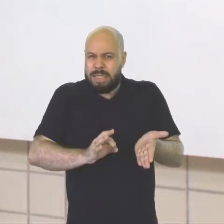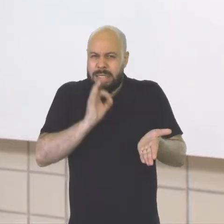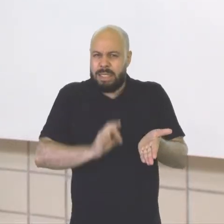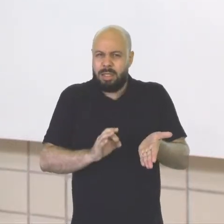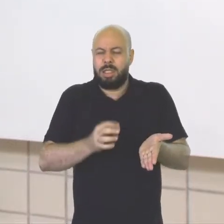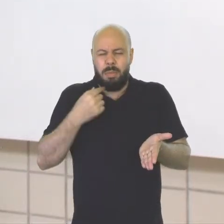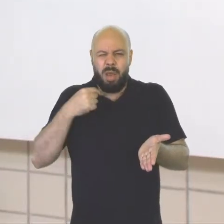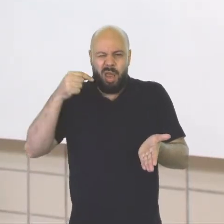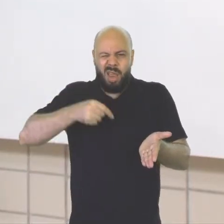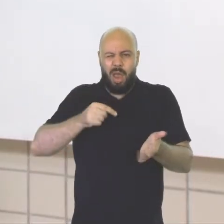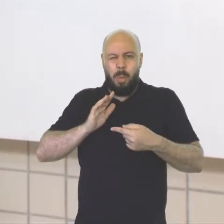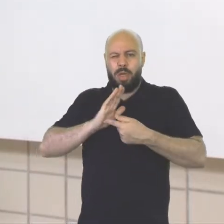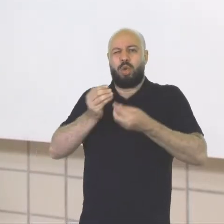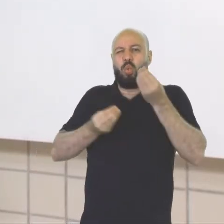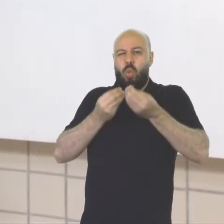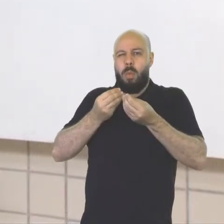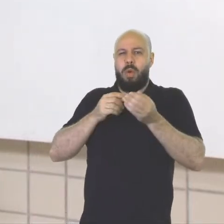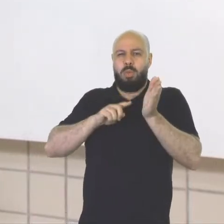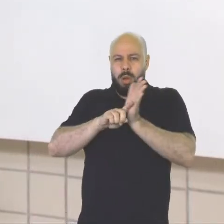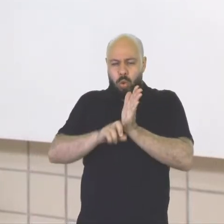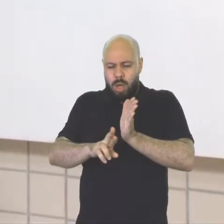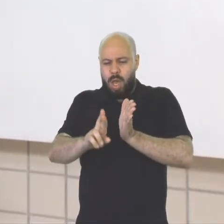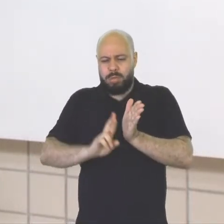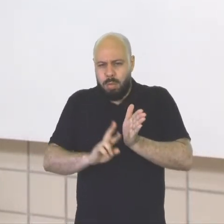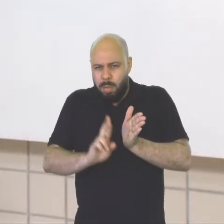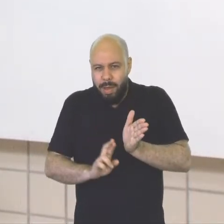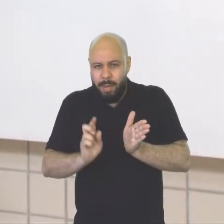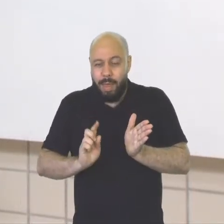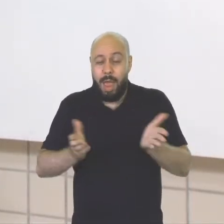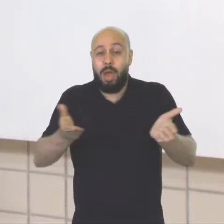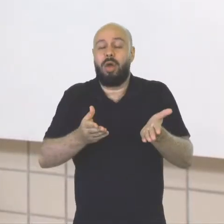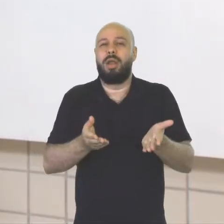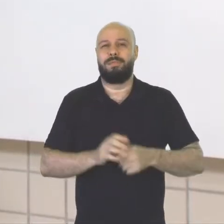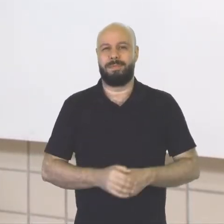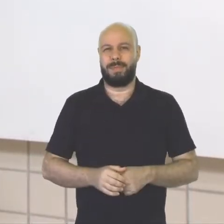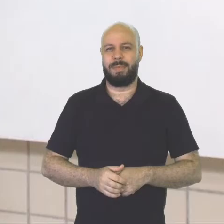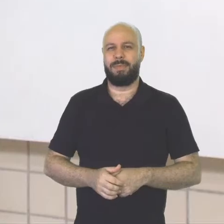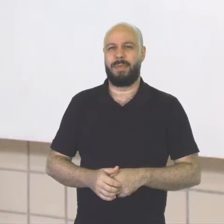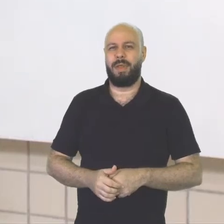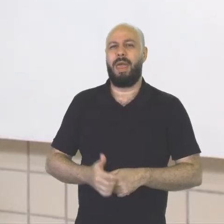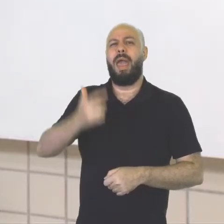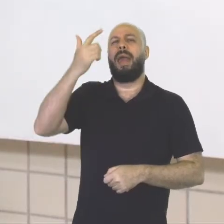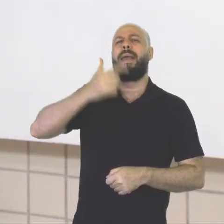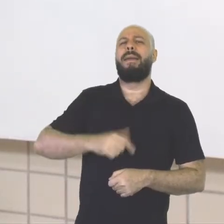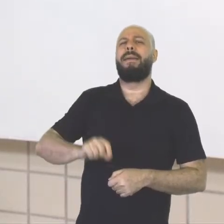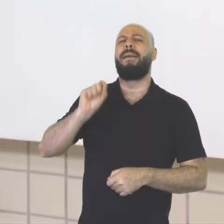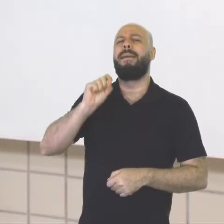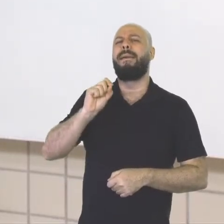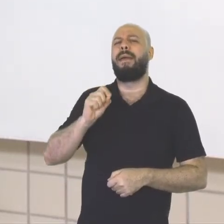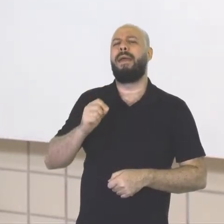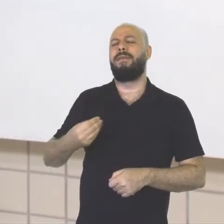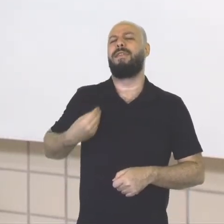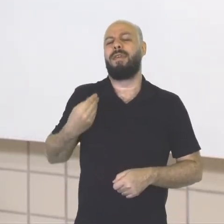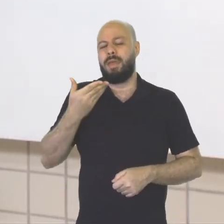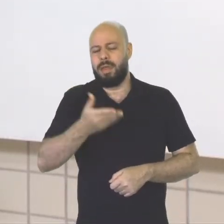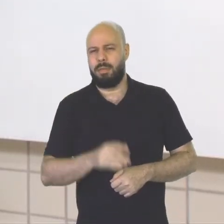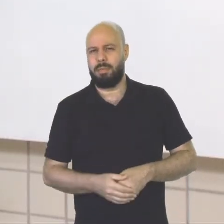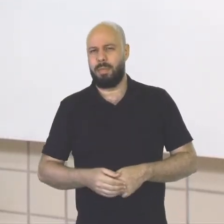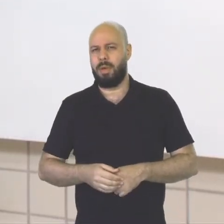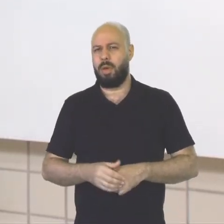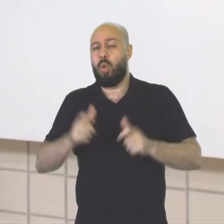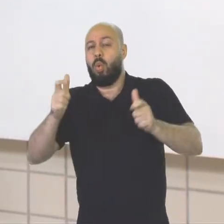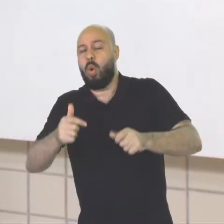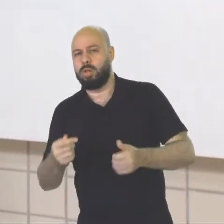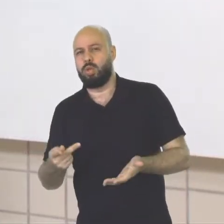seguindo esse mesmo preceito que nós utilizamos agora. De quem é que está se falando, né? Quem é que está protagonizando? Quando aconteceu?